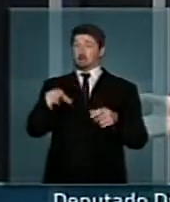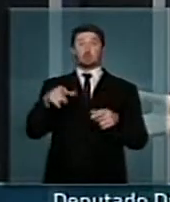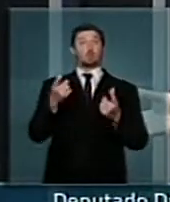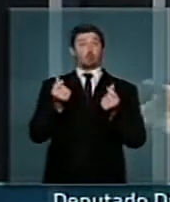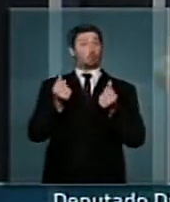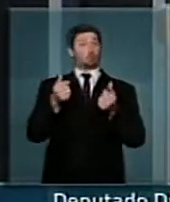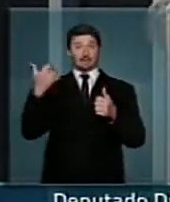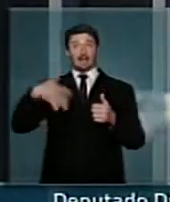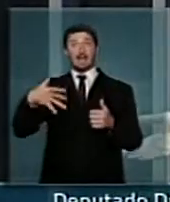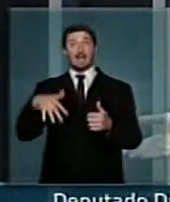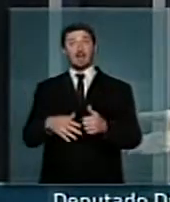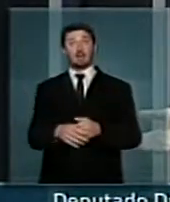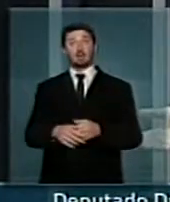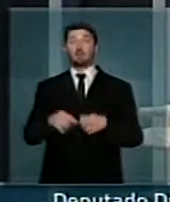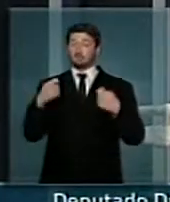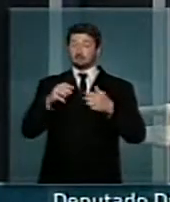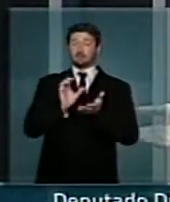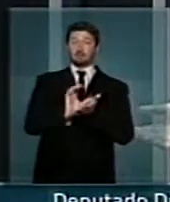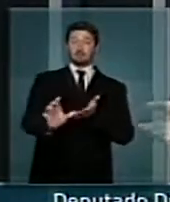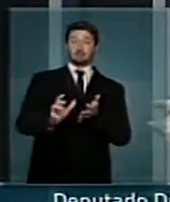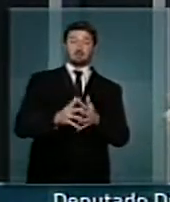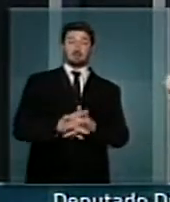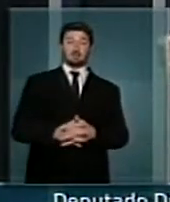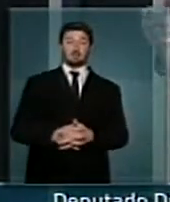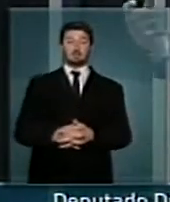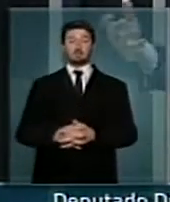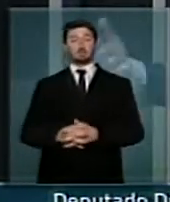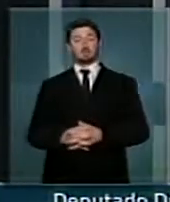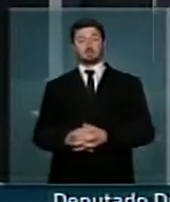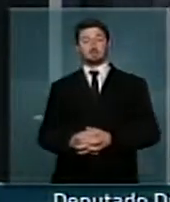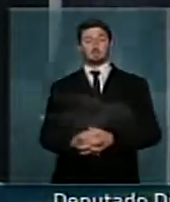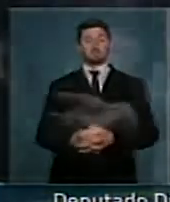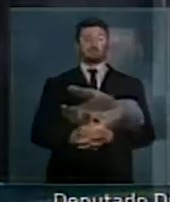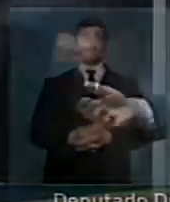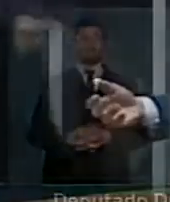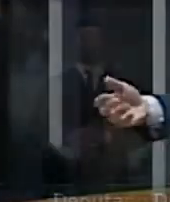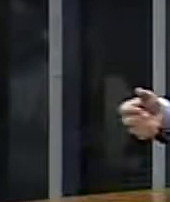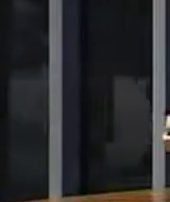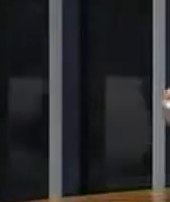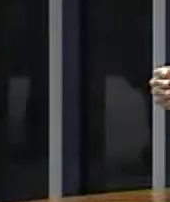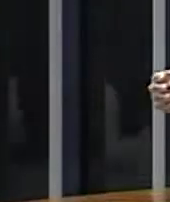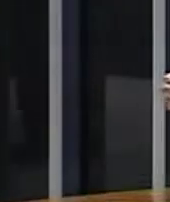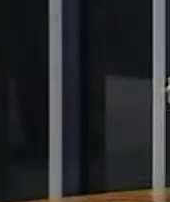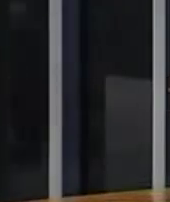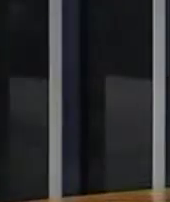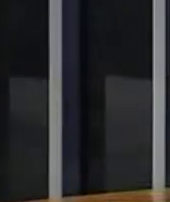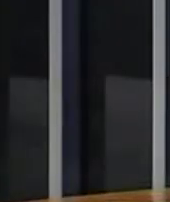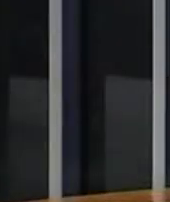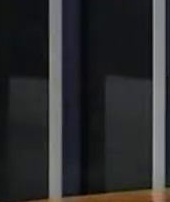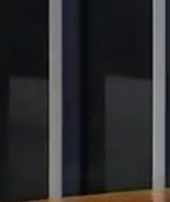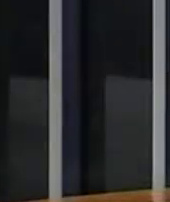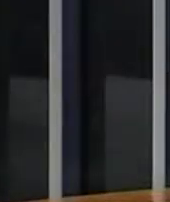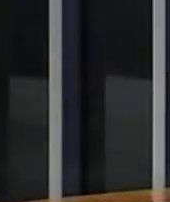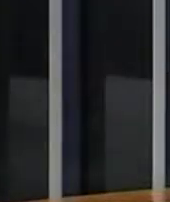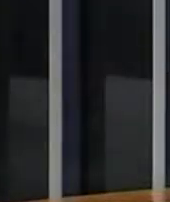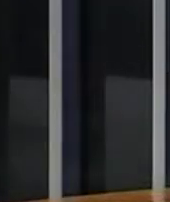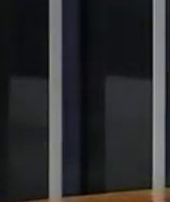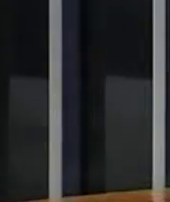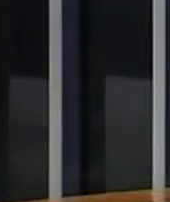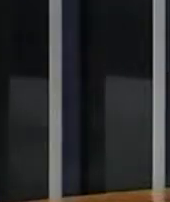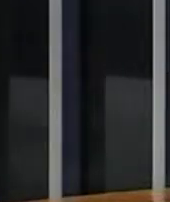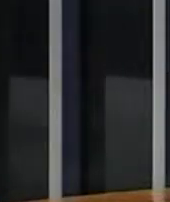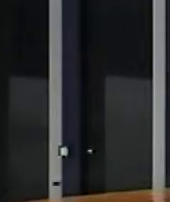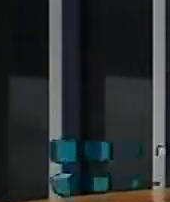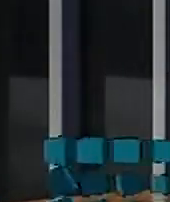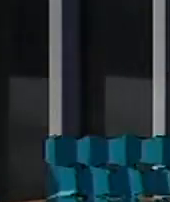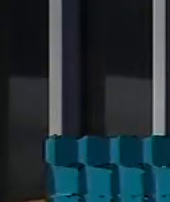dinheiro, isso demanda investimentos. O Fundo Nacional de Saúde é financiado pelos 3 entes da